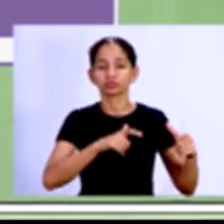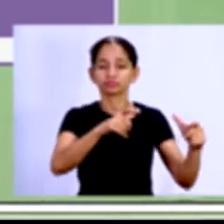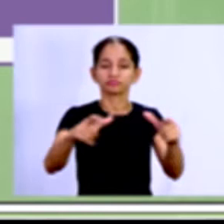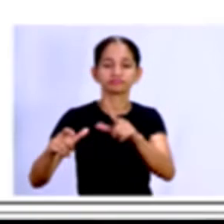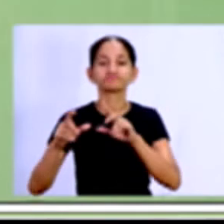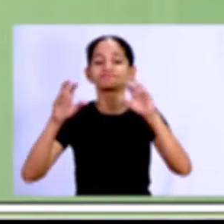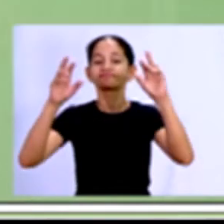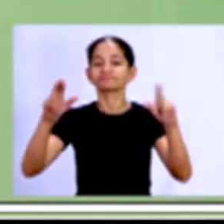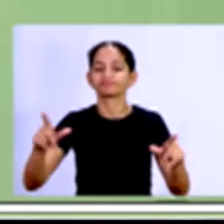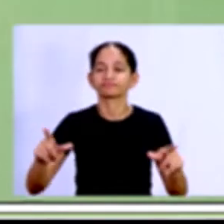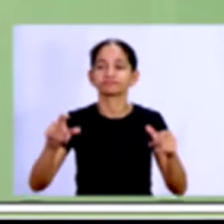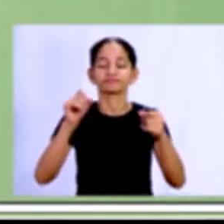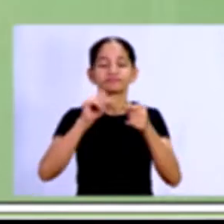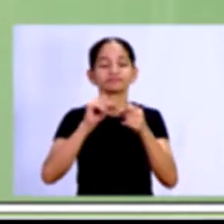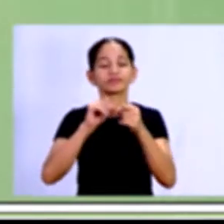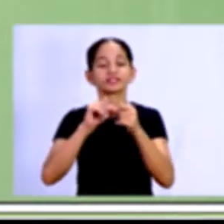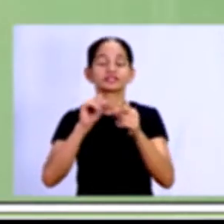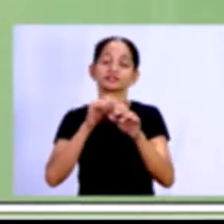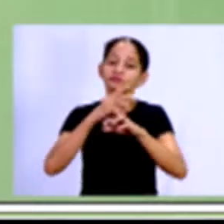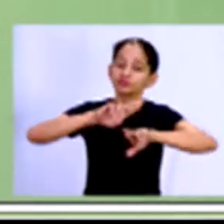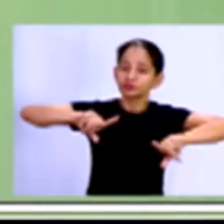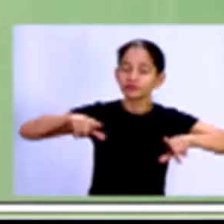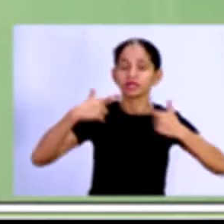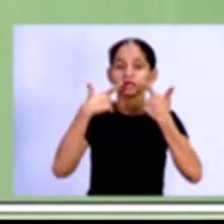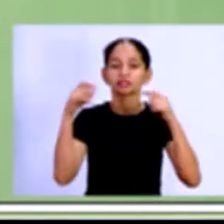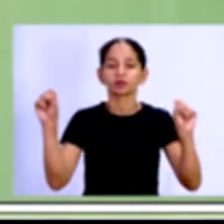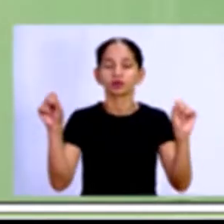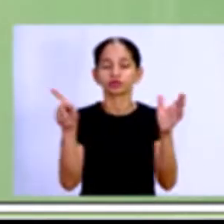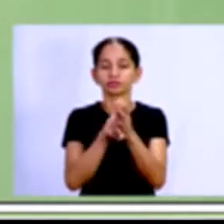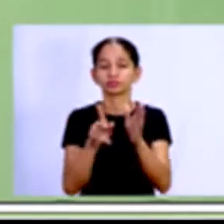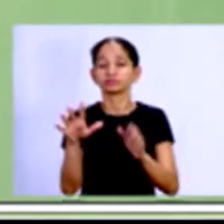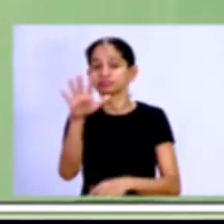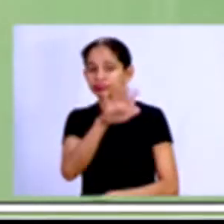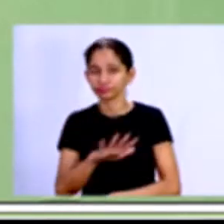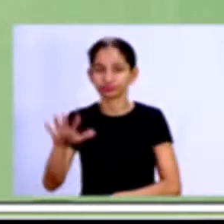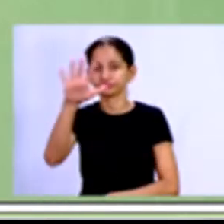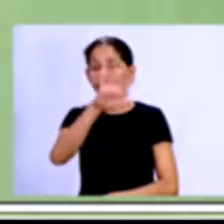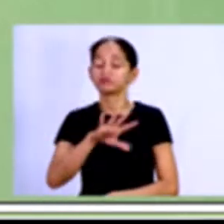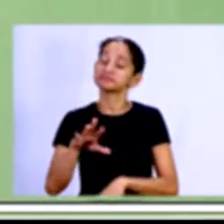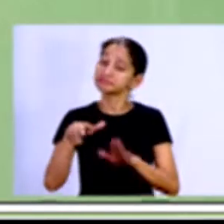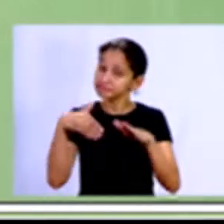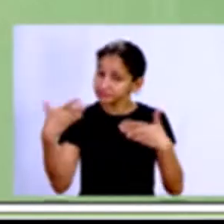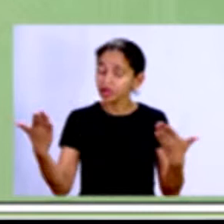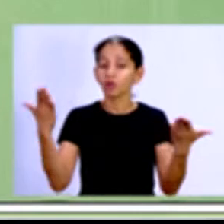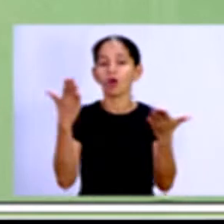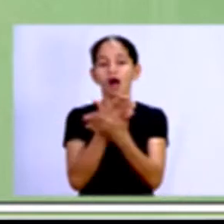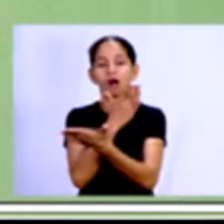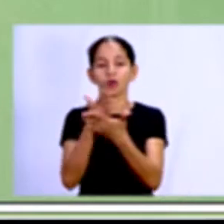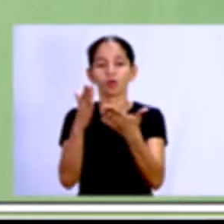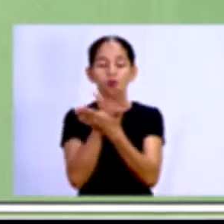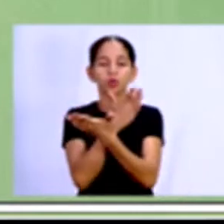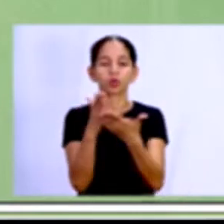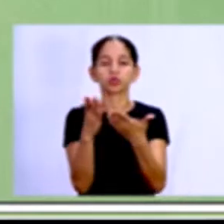diversos e construir e conhecer outras linguagens. Essas são